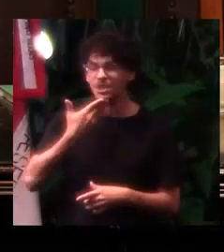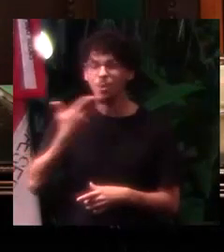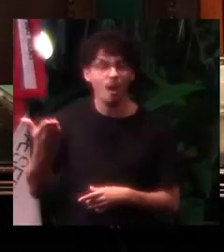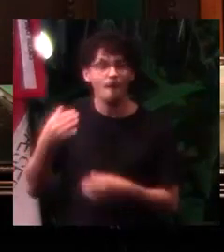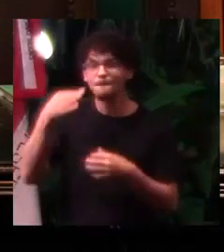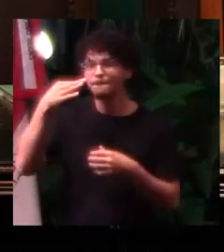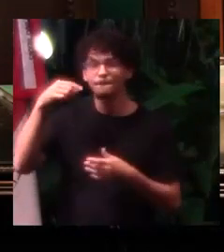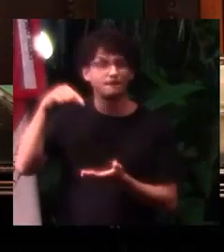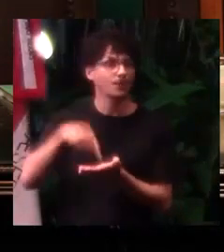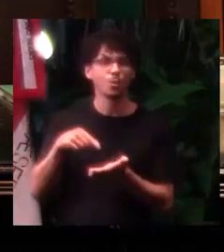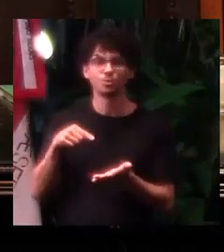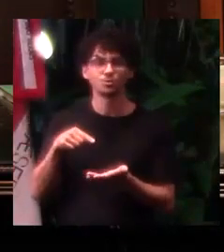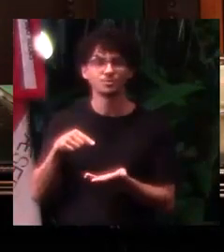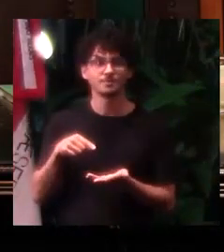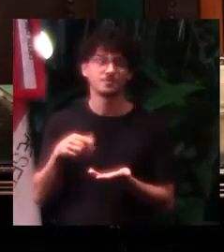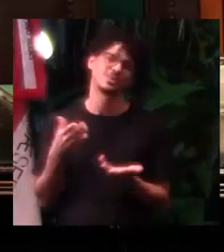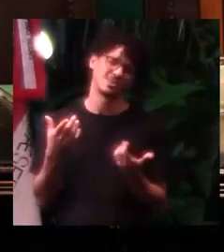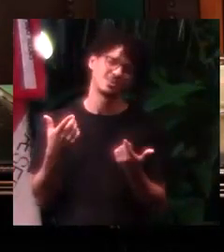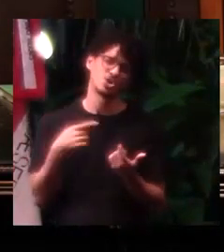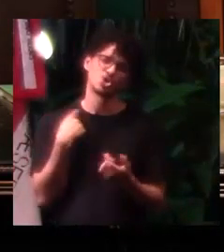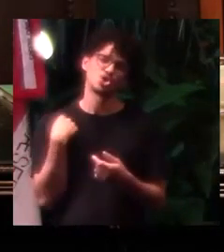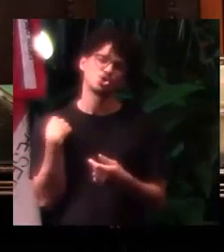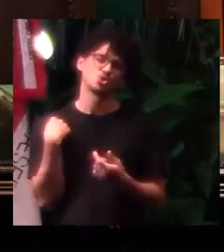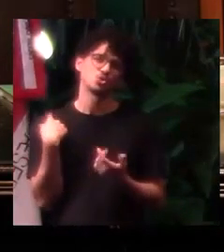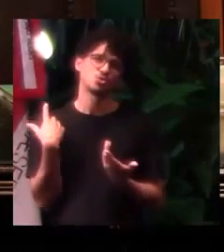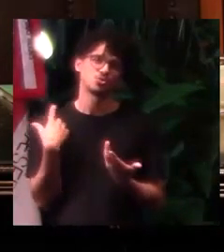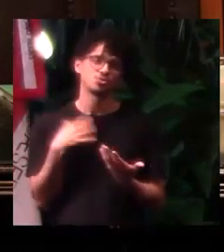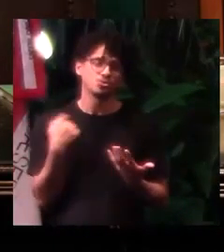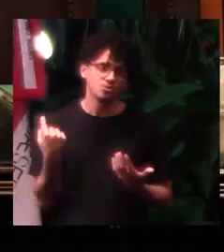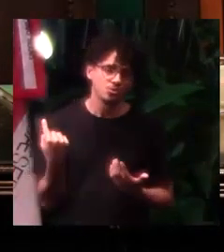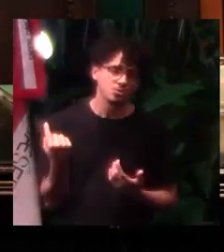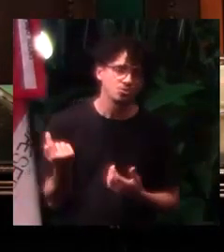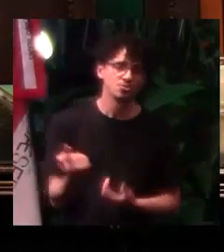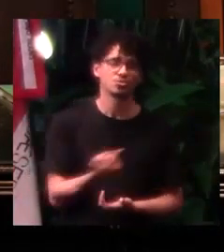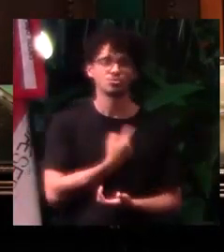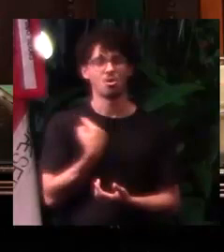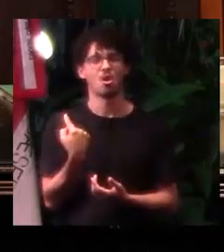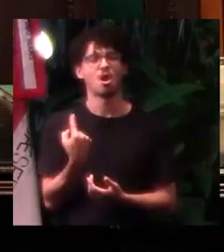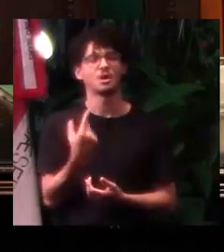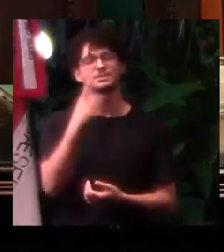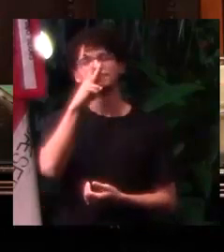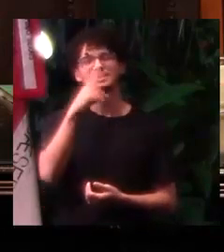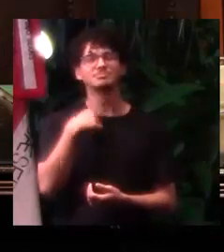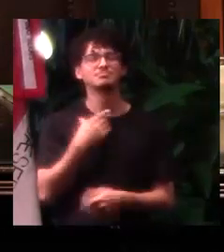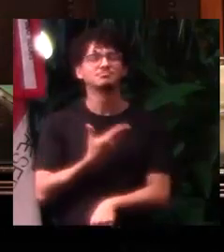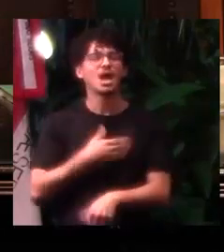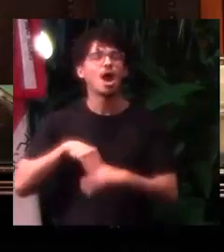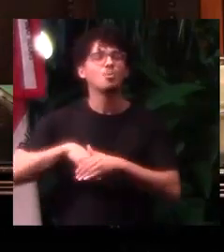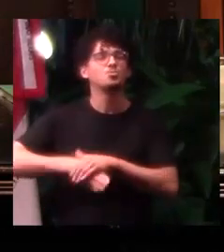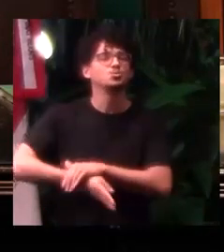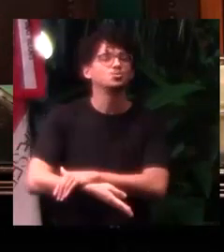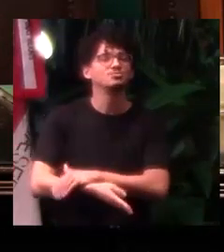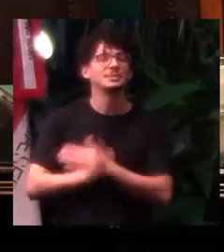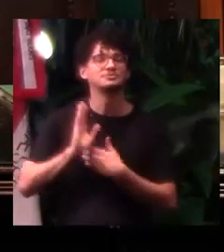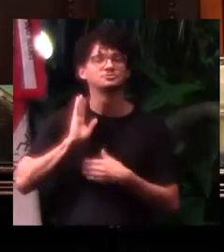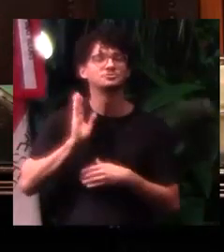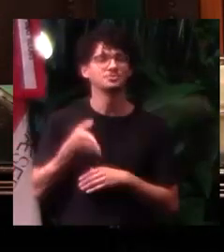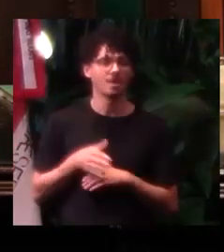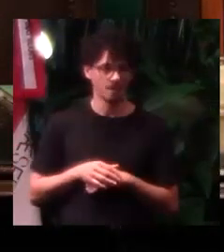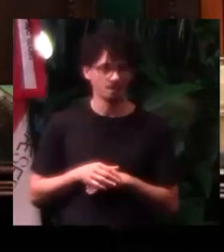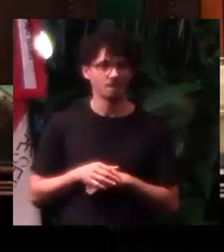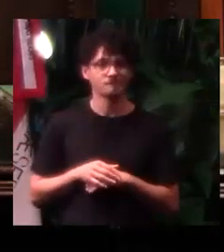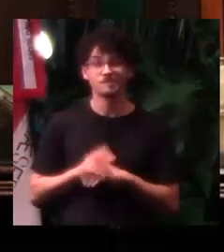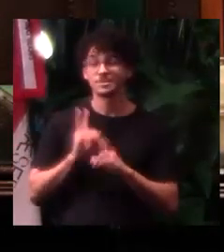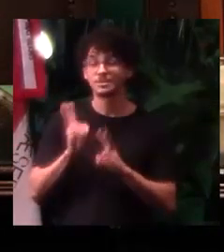hoje... Nós estamos muito, muito treinados para isso. Né? Temos que ter